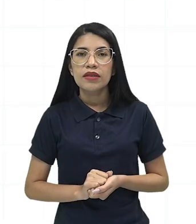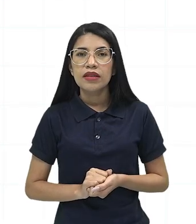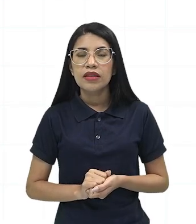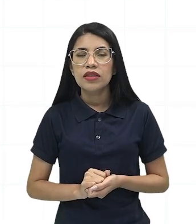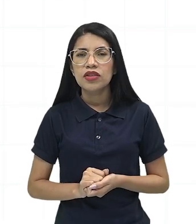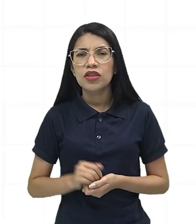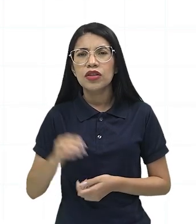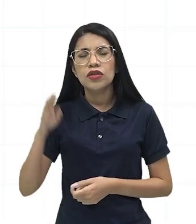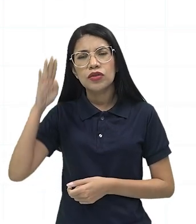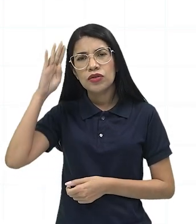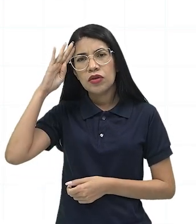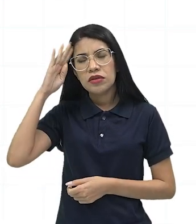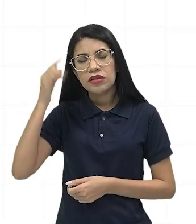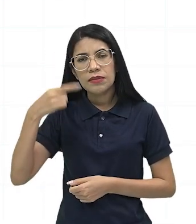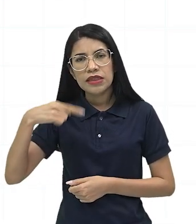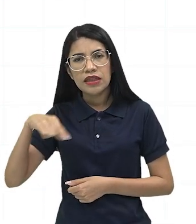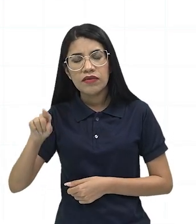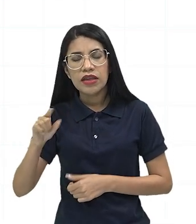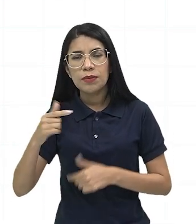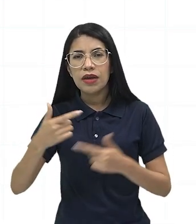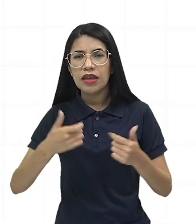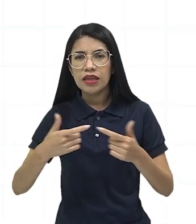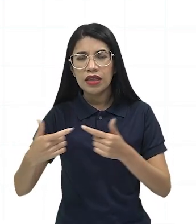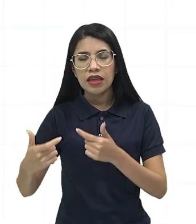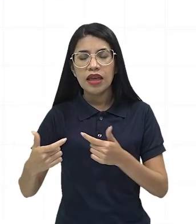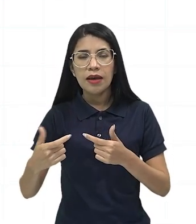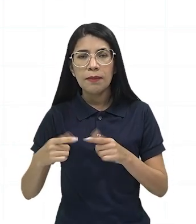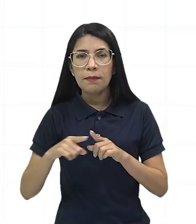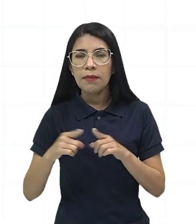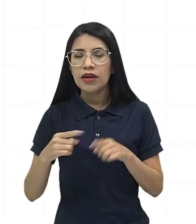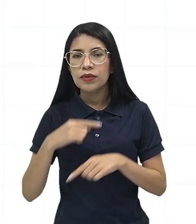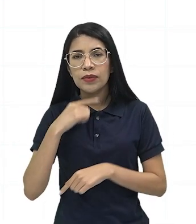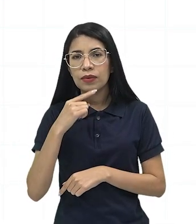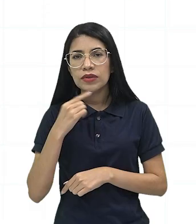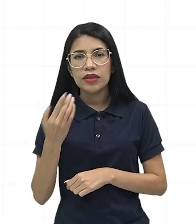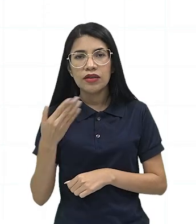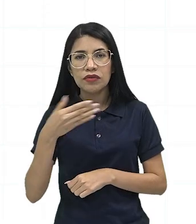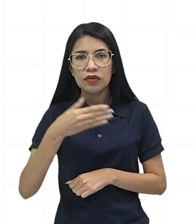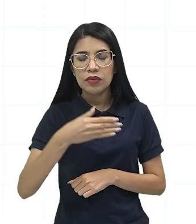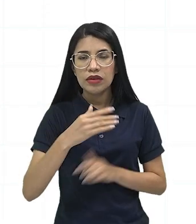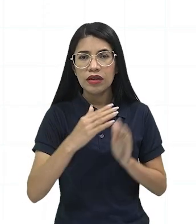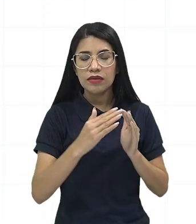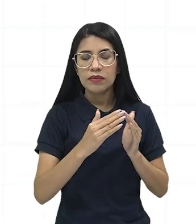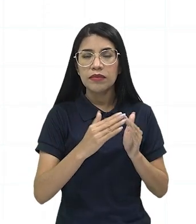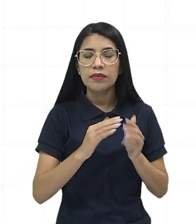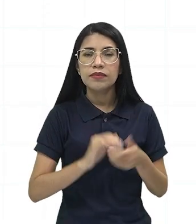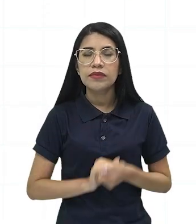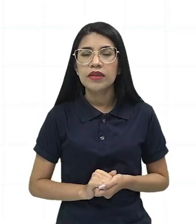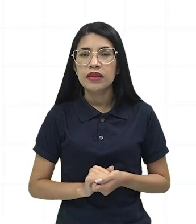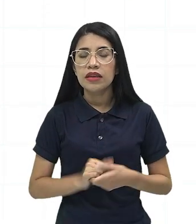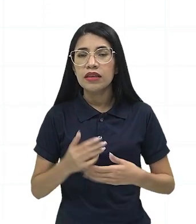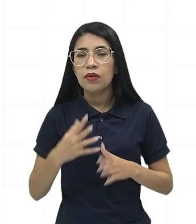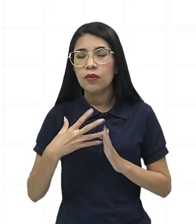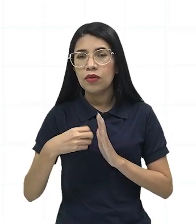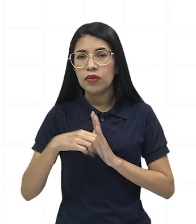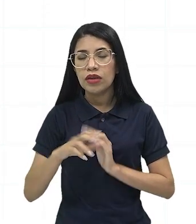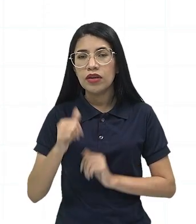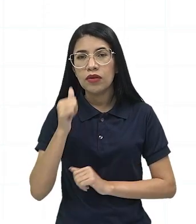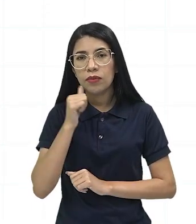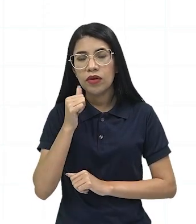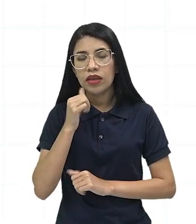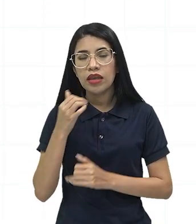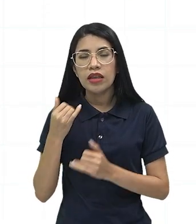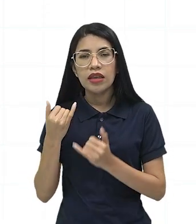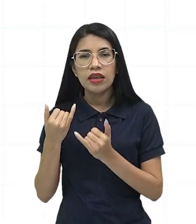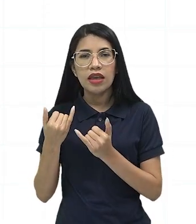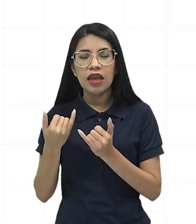soldados, né, que precisavam ir à guerra, viajar, explorar e não voltavam, né? Então esse eu lírico feminino que imita um eu